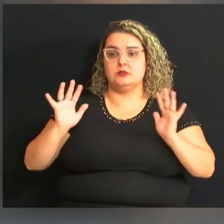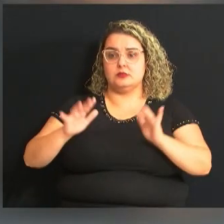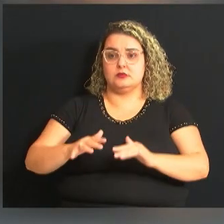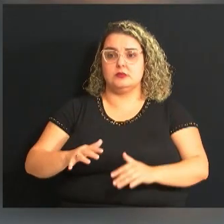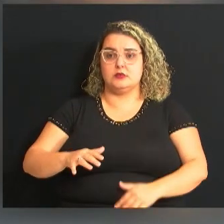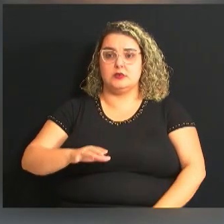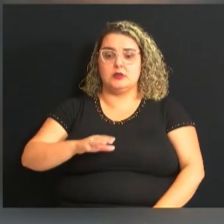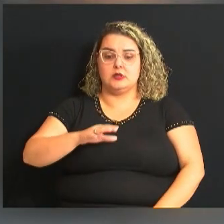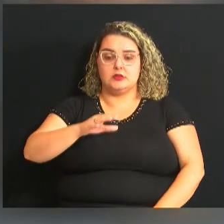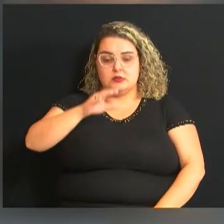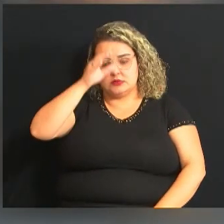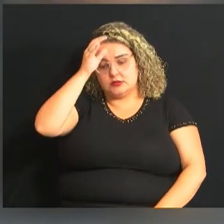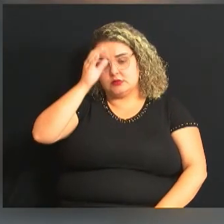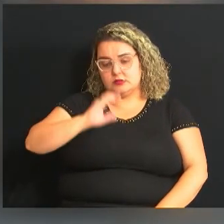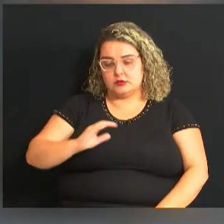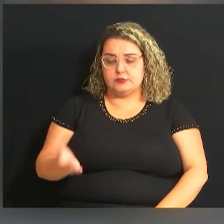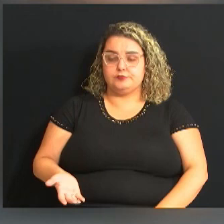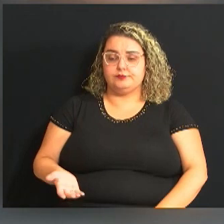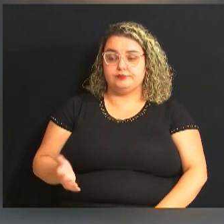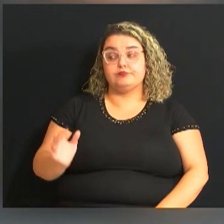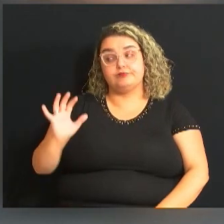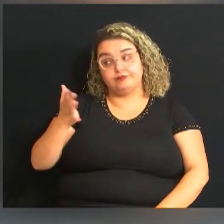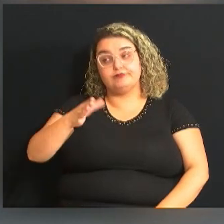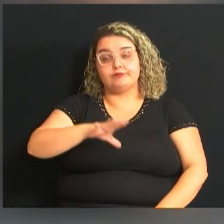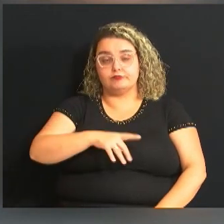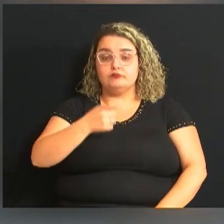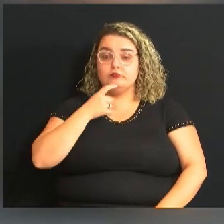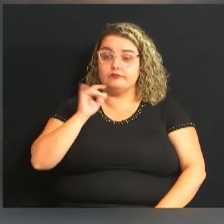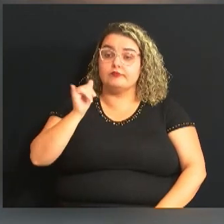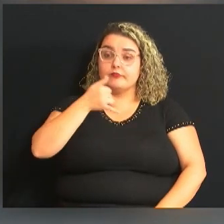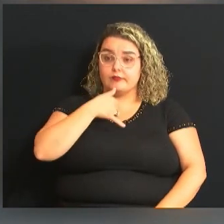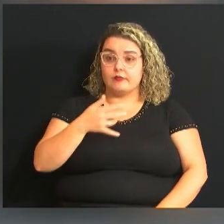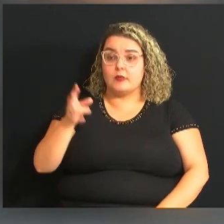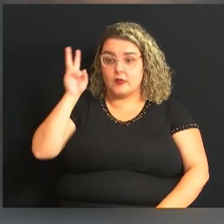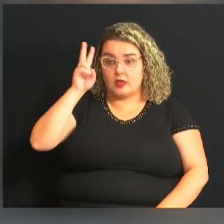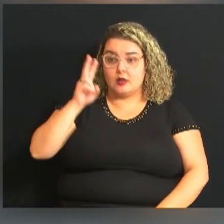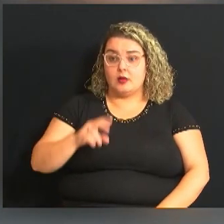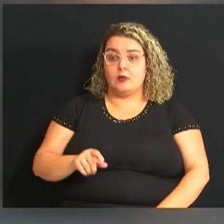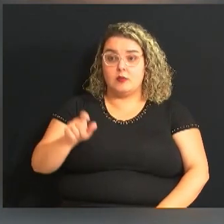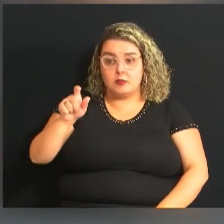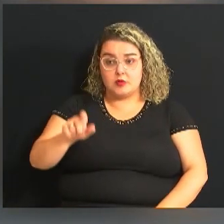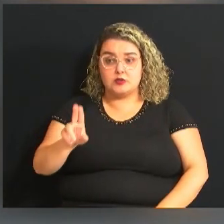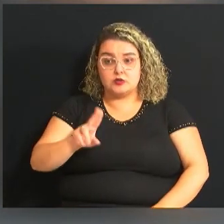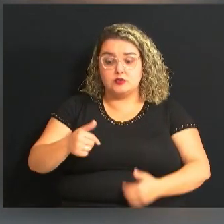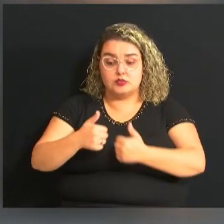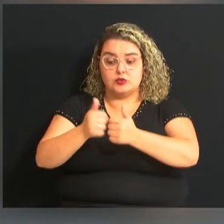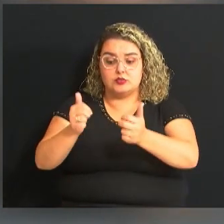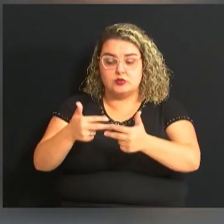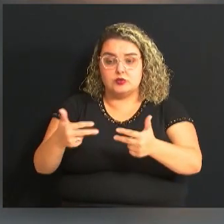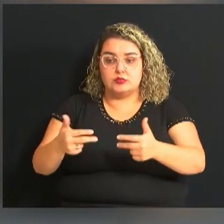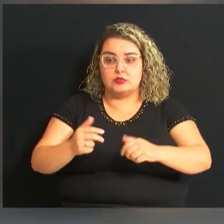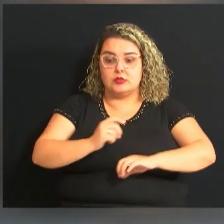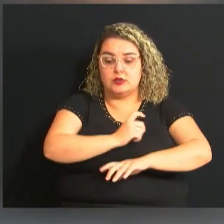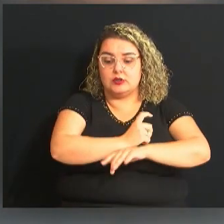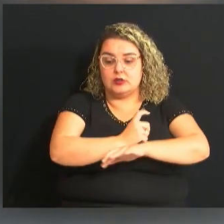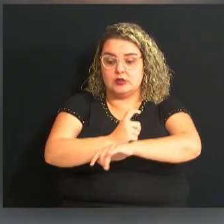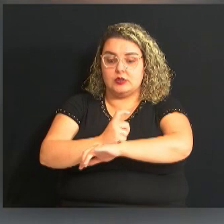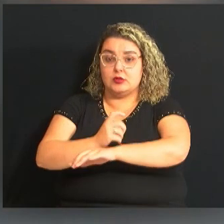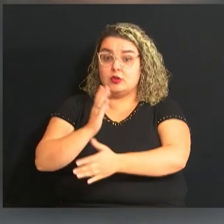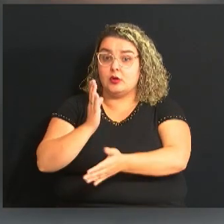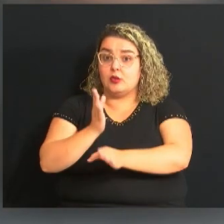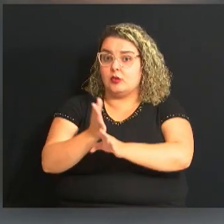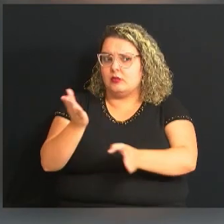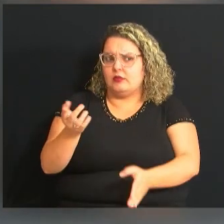eu acho que os senhores lembram, um usuário encontrou um escorpião dentro do ônibus. Veja que